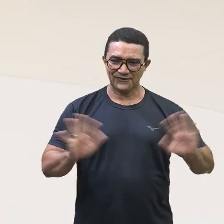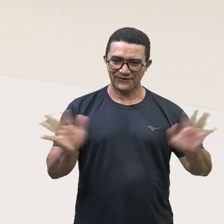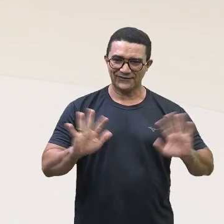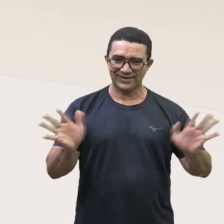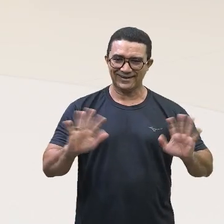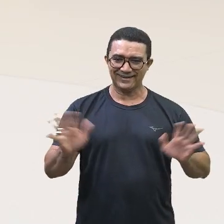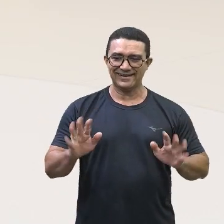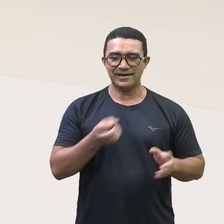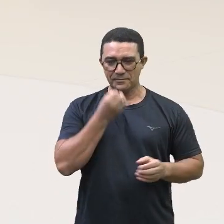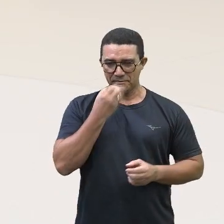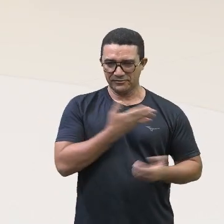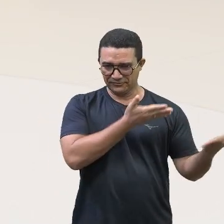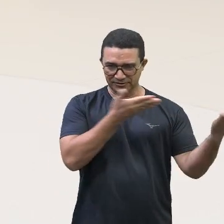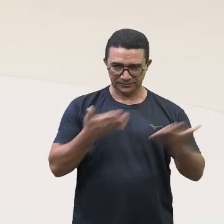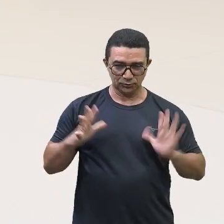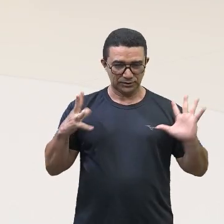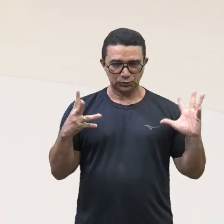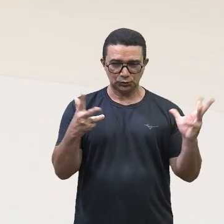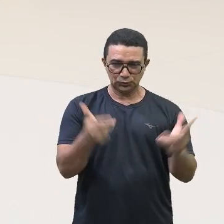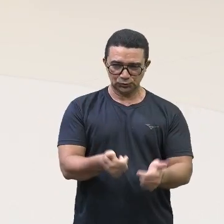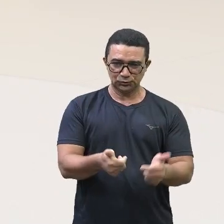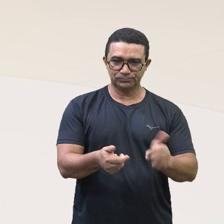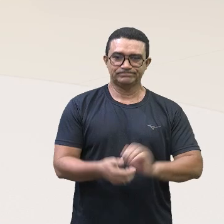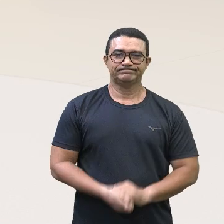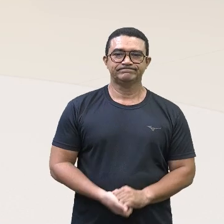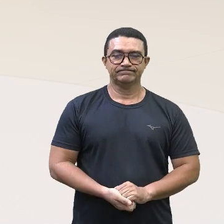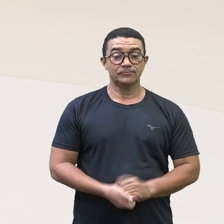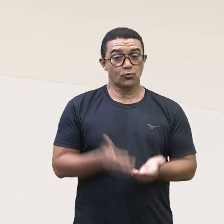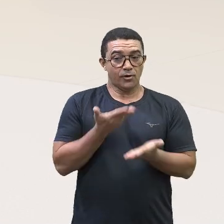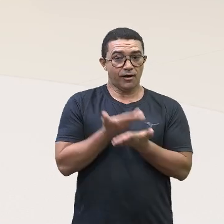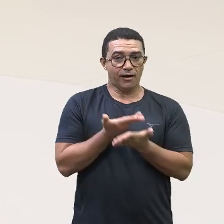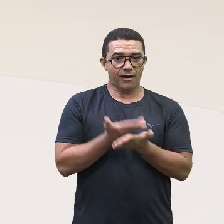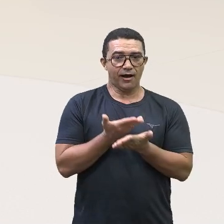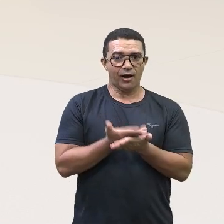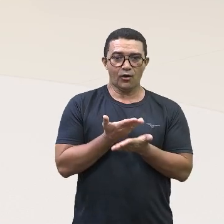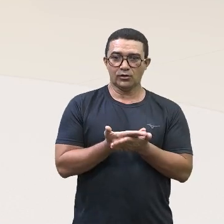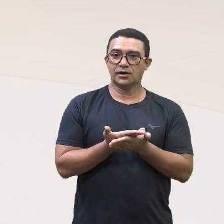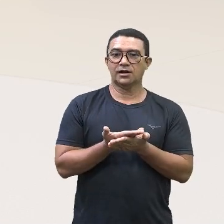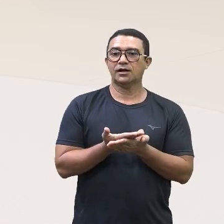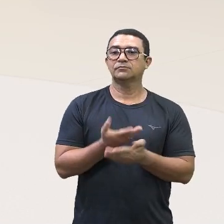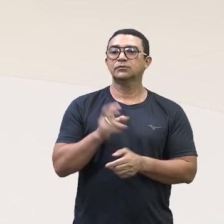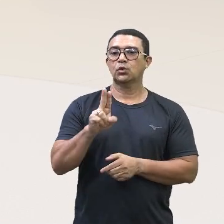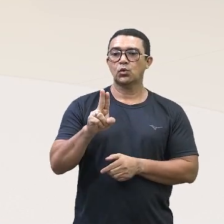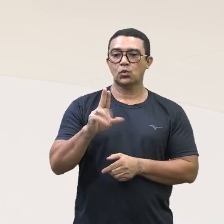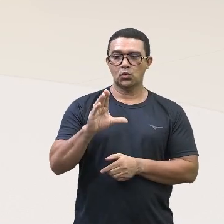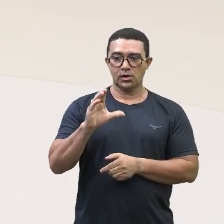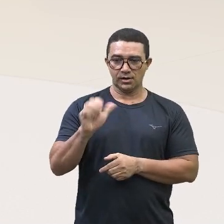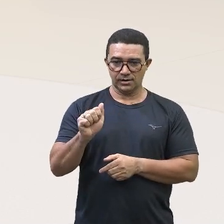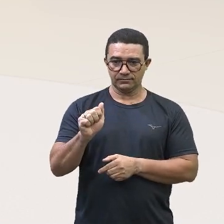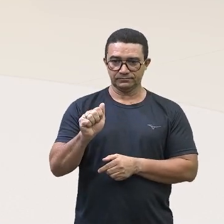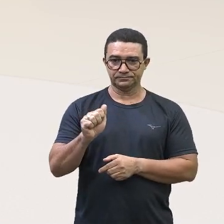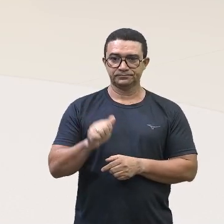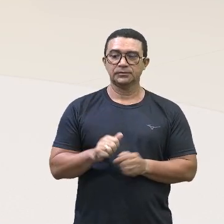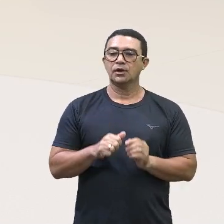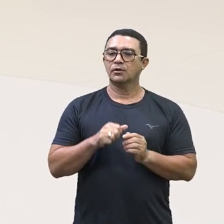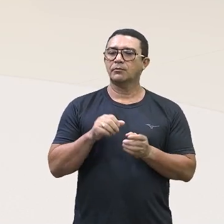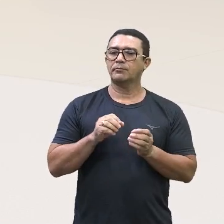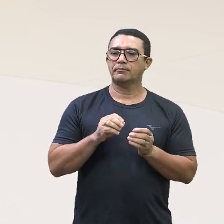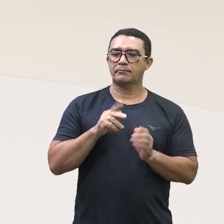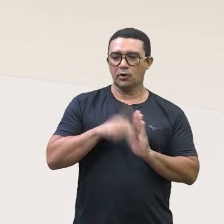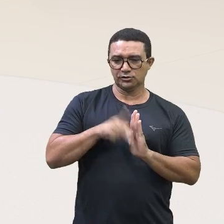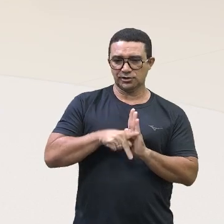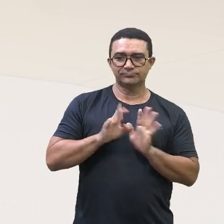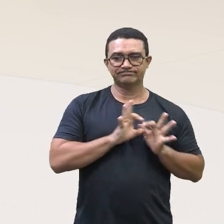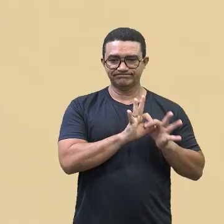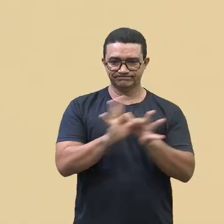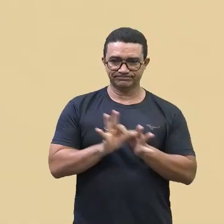Olá, bem-vindo a todos e todas para mais uma aula da nossa Unidade Curricular Comum, Projetos